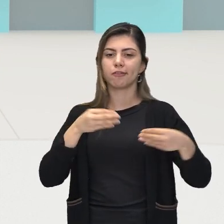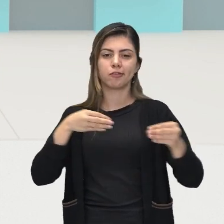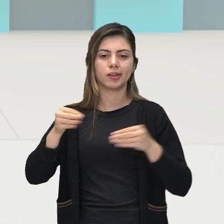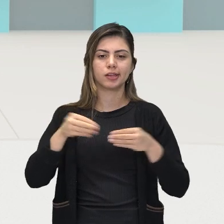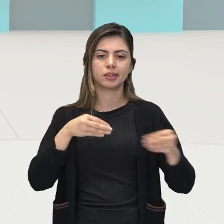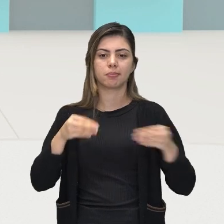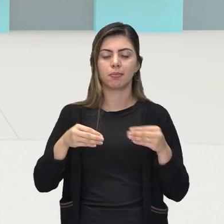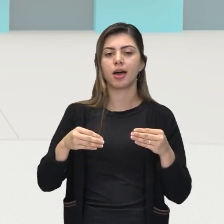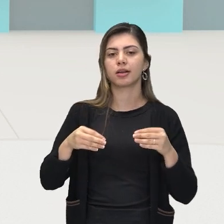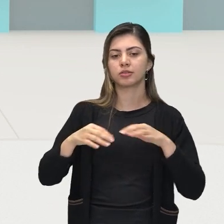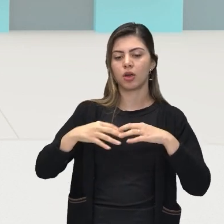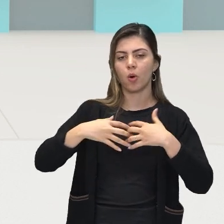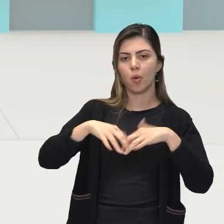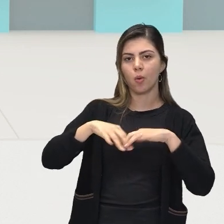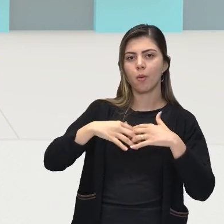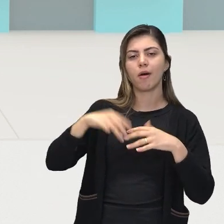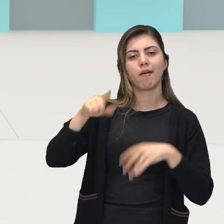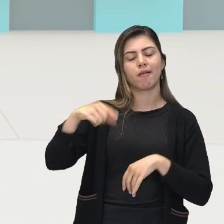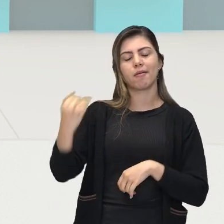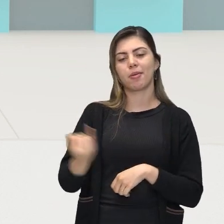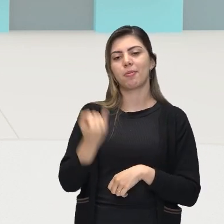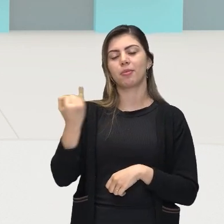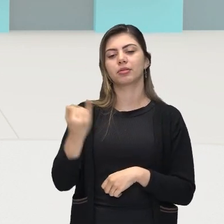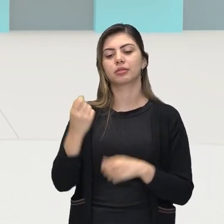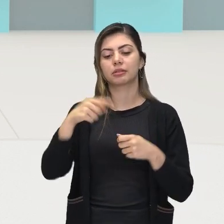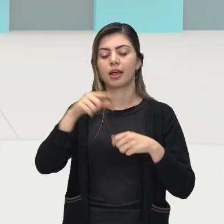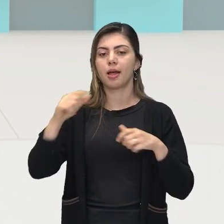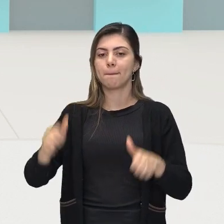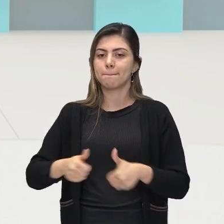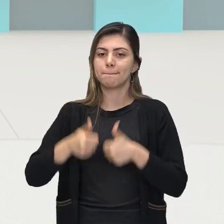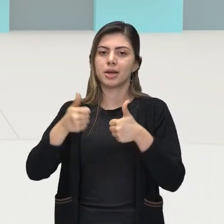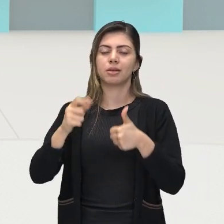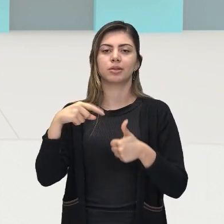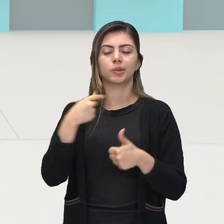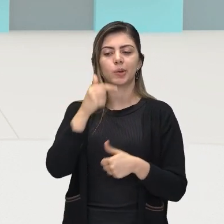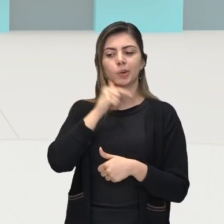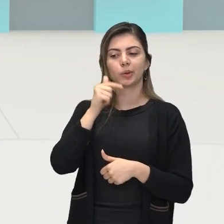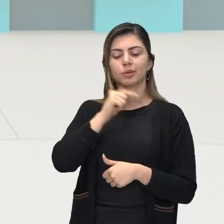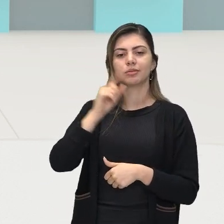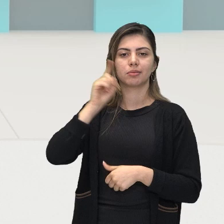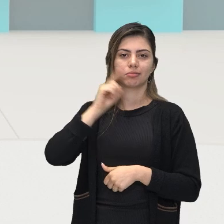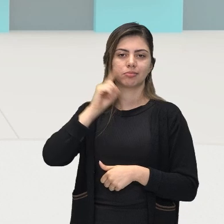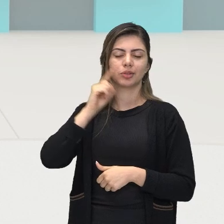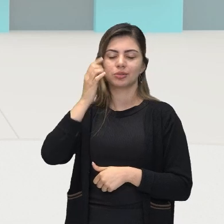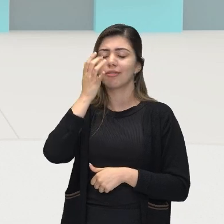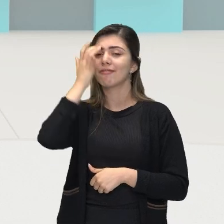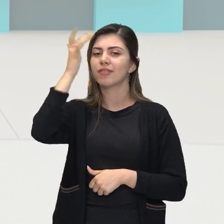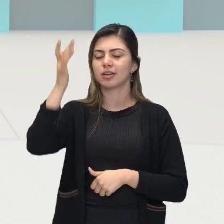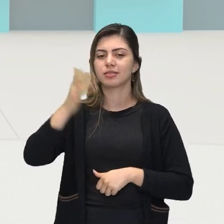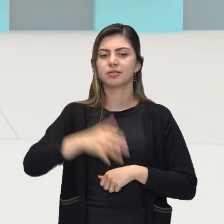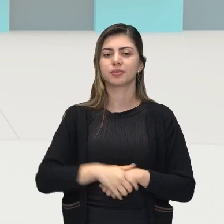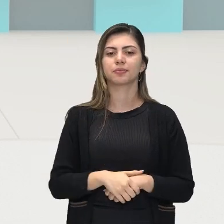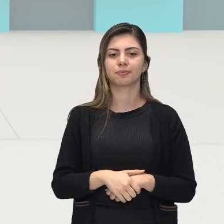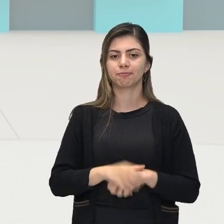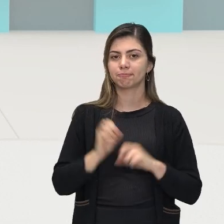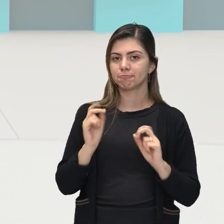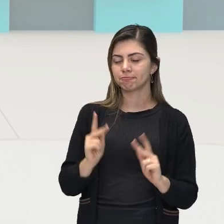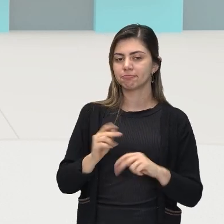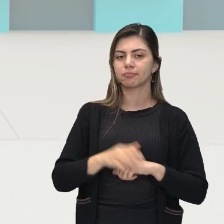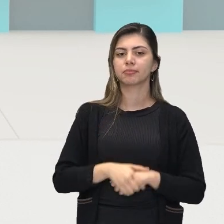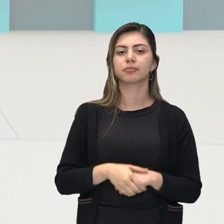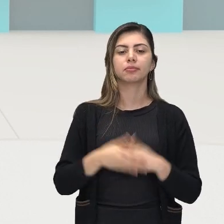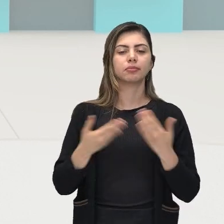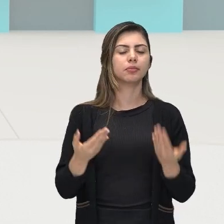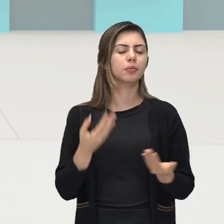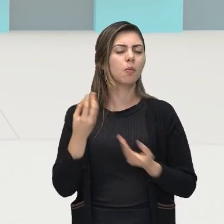coordenação motora, que são fatores importantes para que a gente responda bem às atividades diárias na nossa vida. Ok? Então,